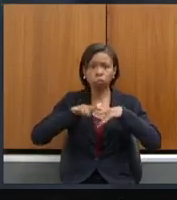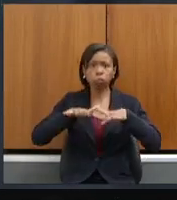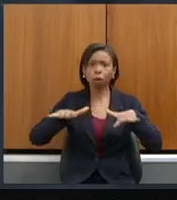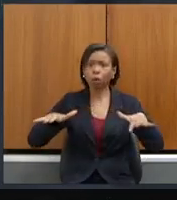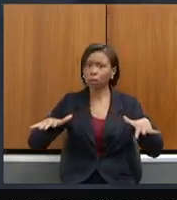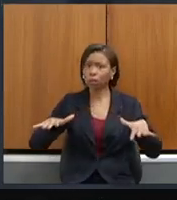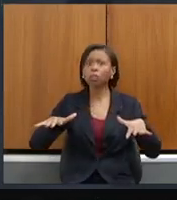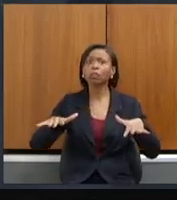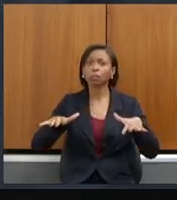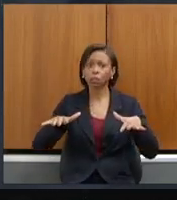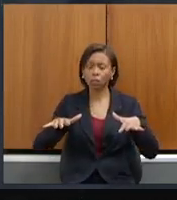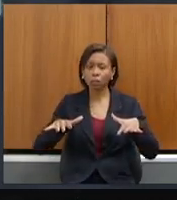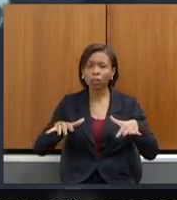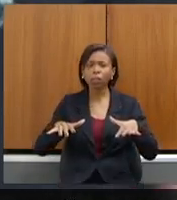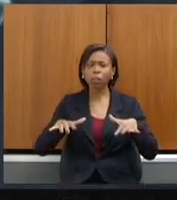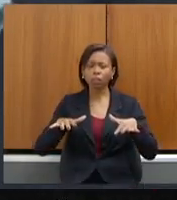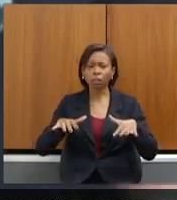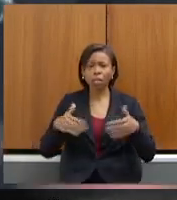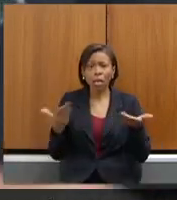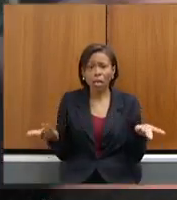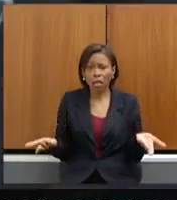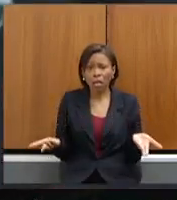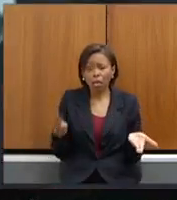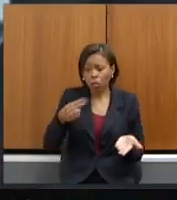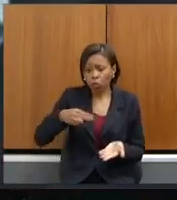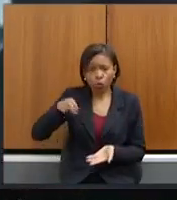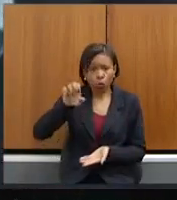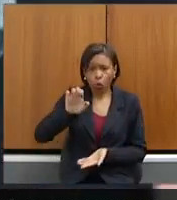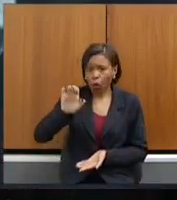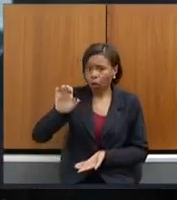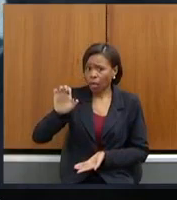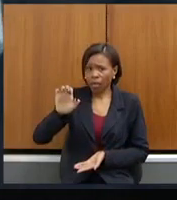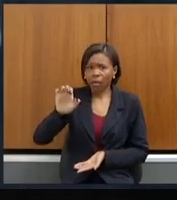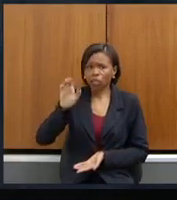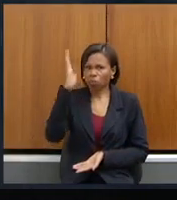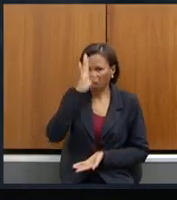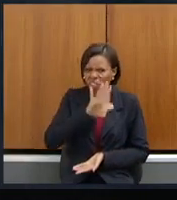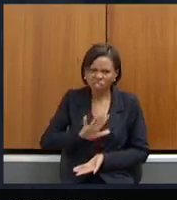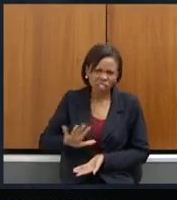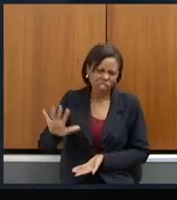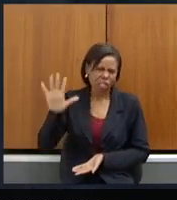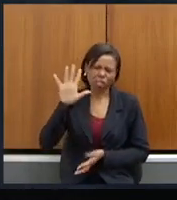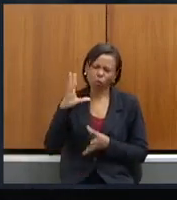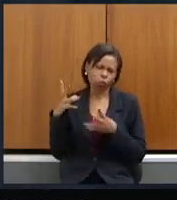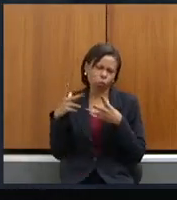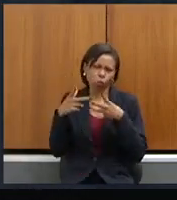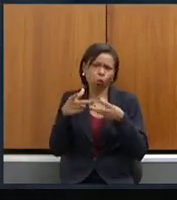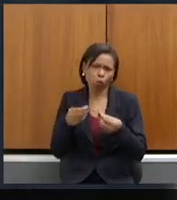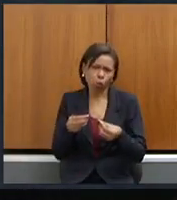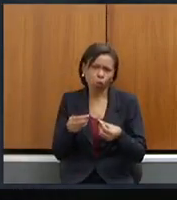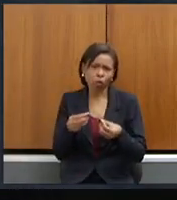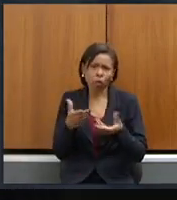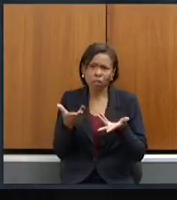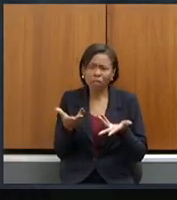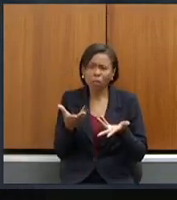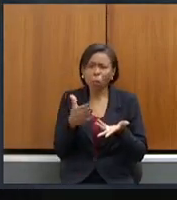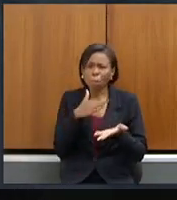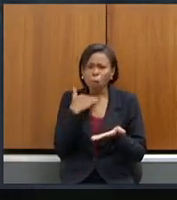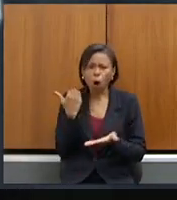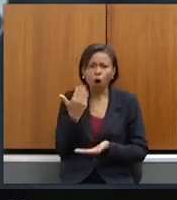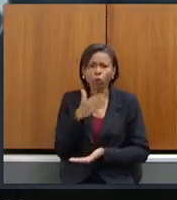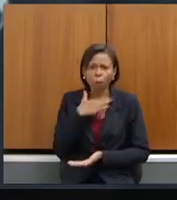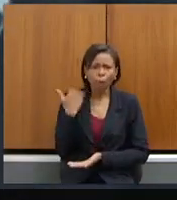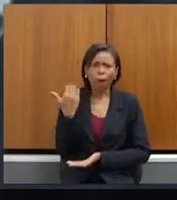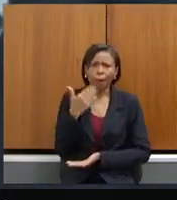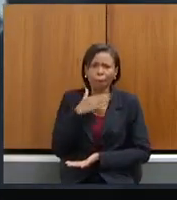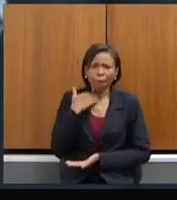da região né E até o noroeste enfim Brasil inteiro e-mail a uma atmosfera de mortes e